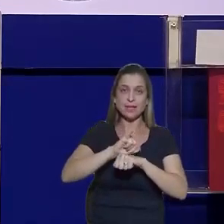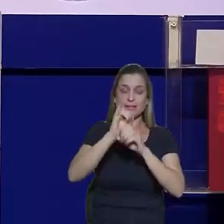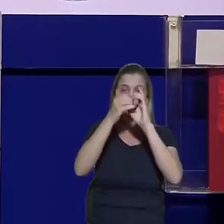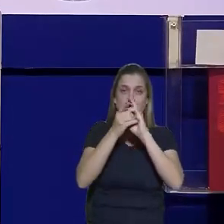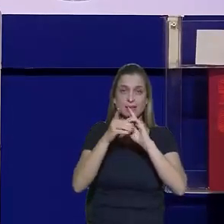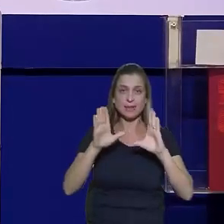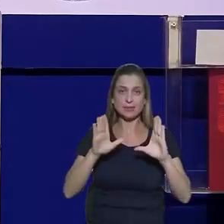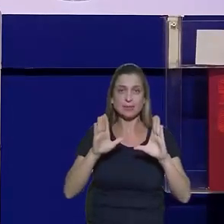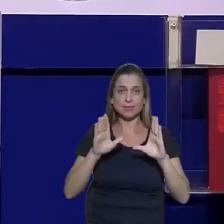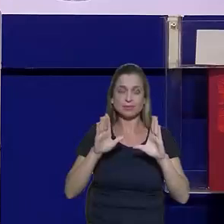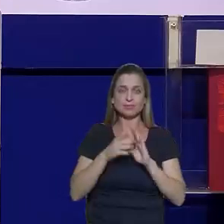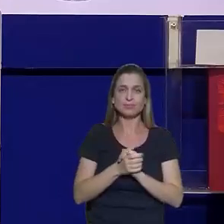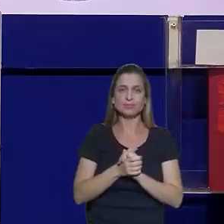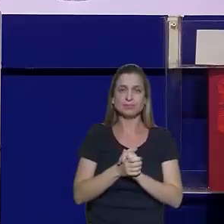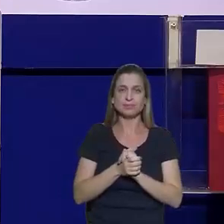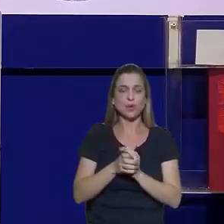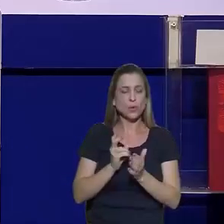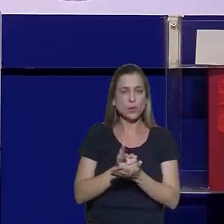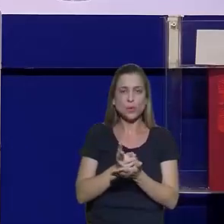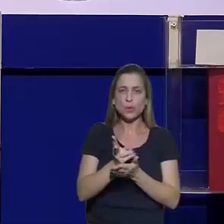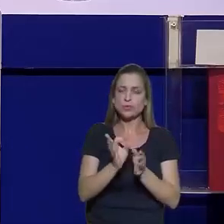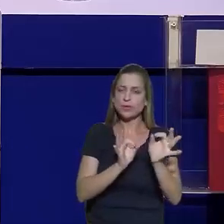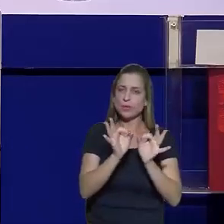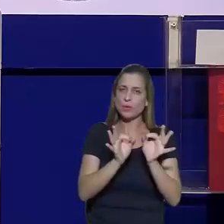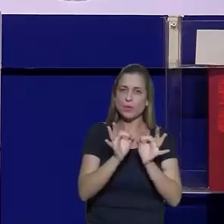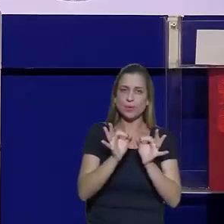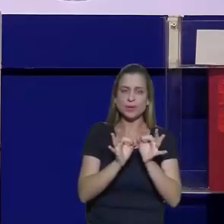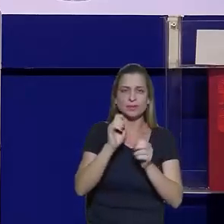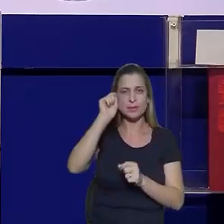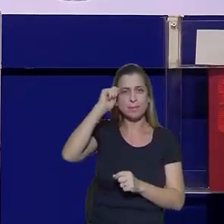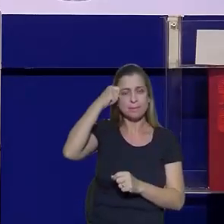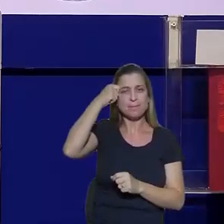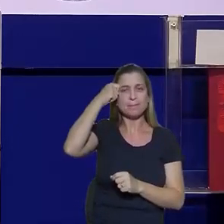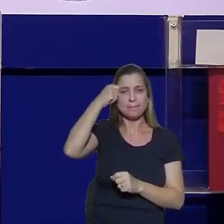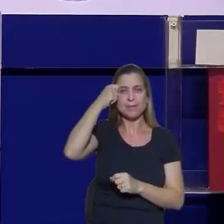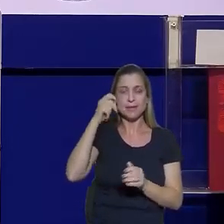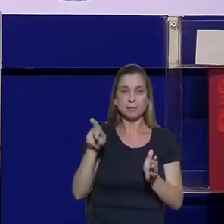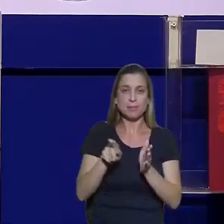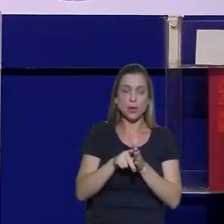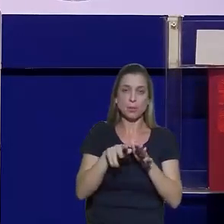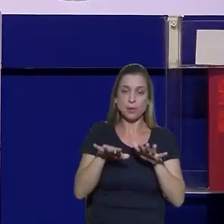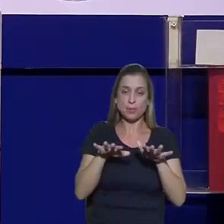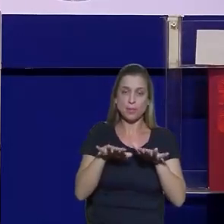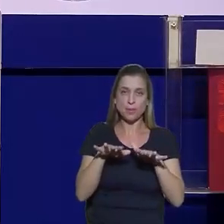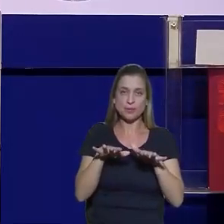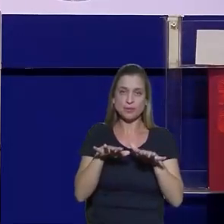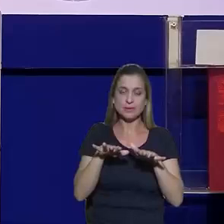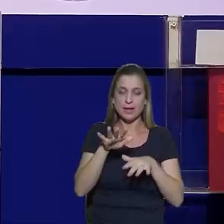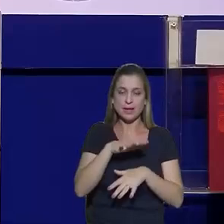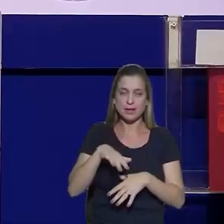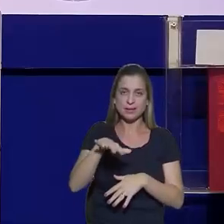fecha aspas, e discorria sobre organizações negras vocacionadas para mobilizar as massas